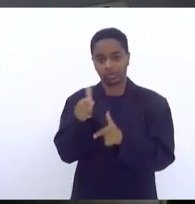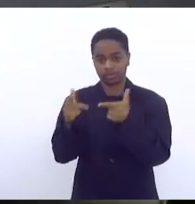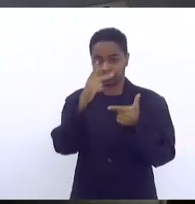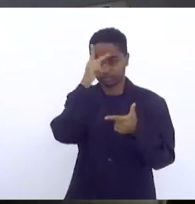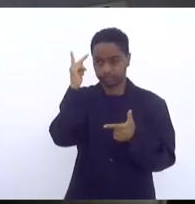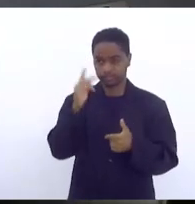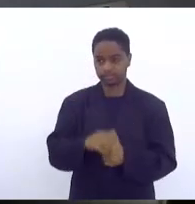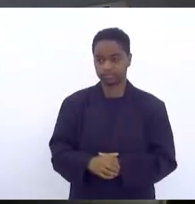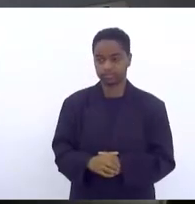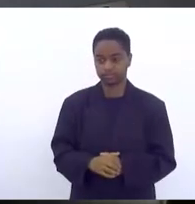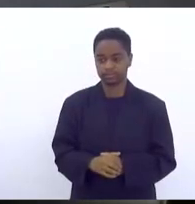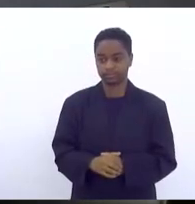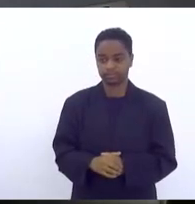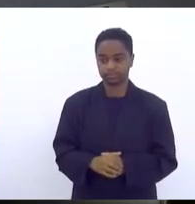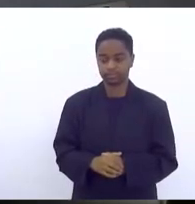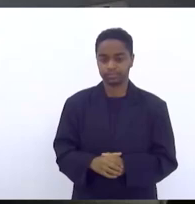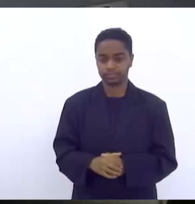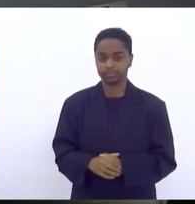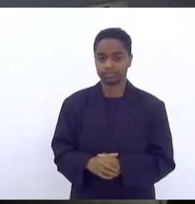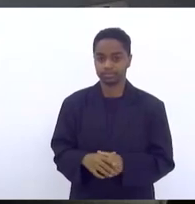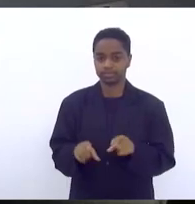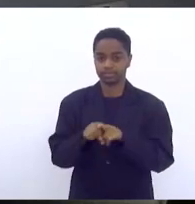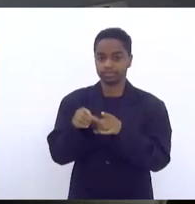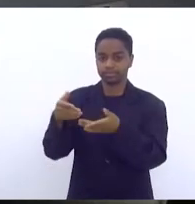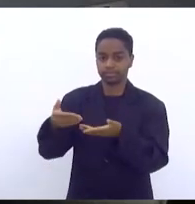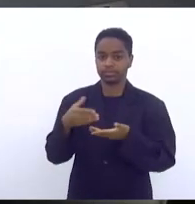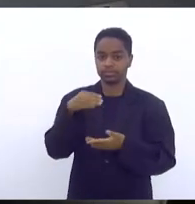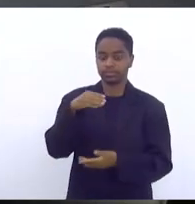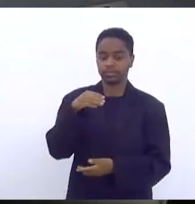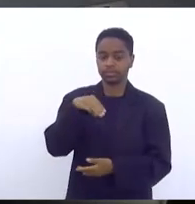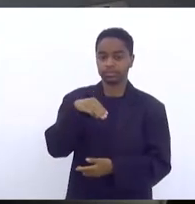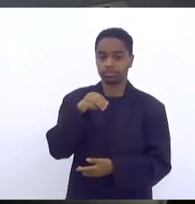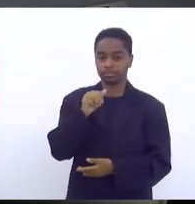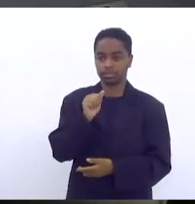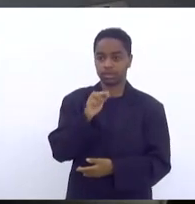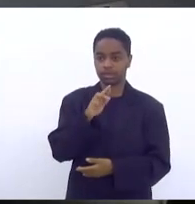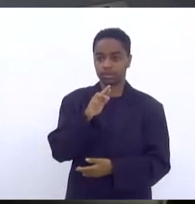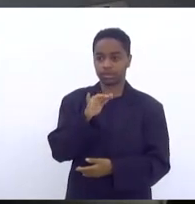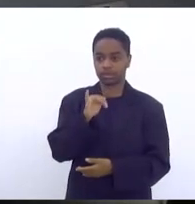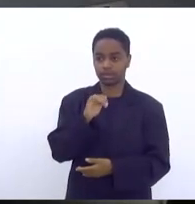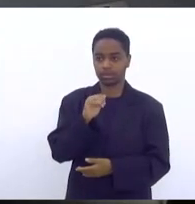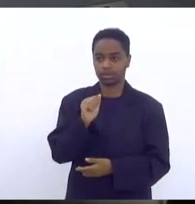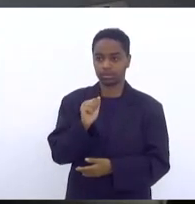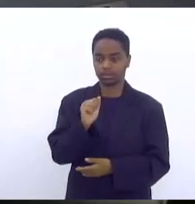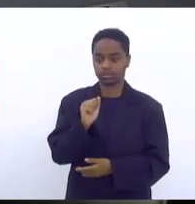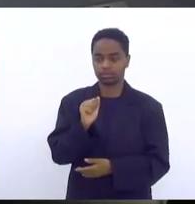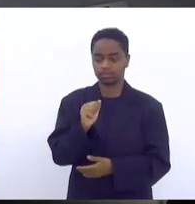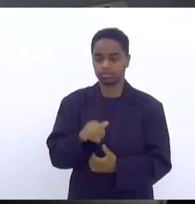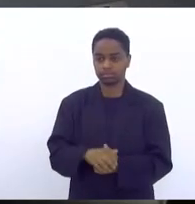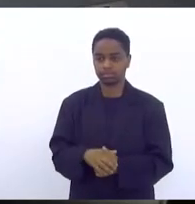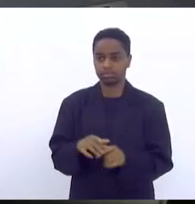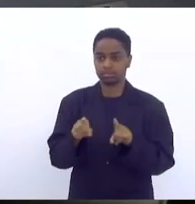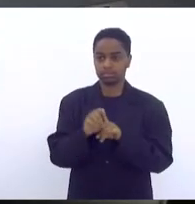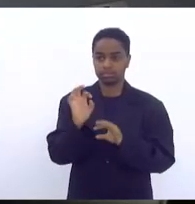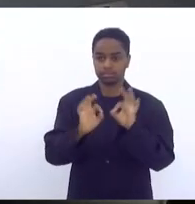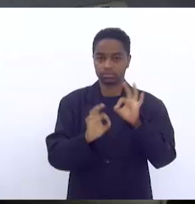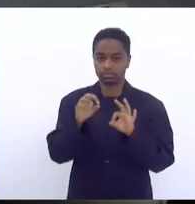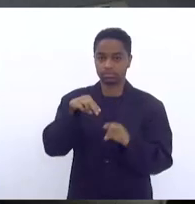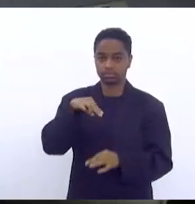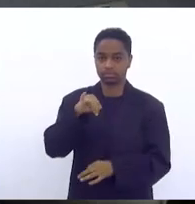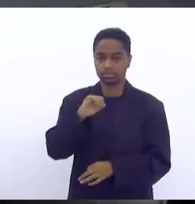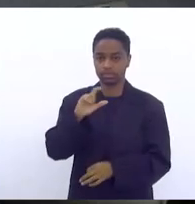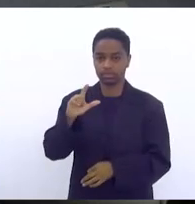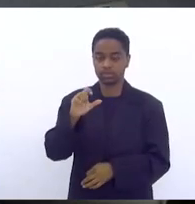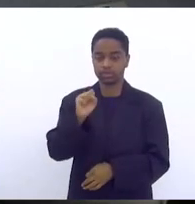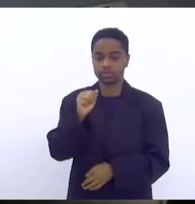Presidente do Conselho da ap2 da Rocinha Maria de leusa e prepara Nil Santos pelo